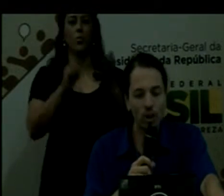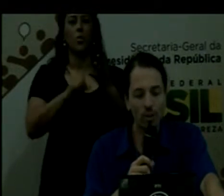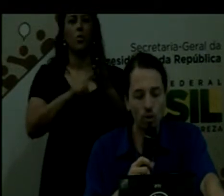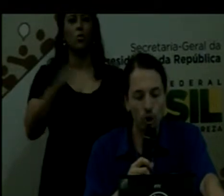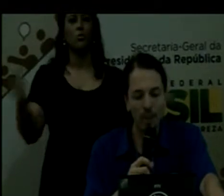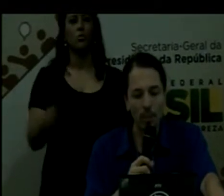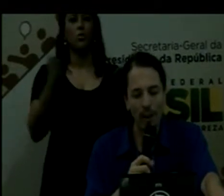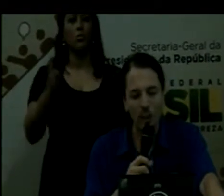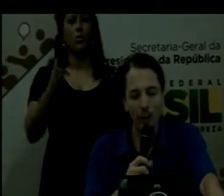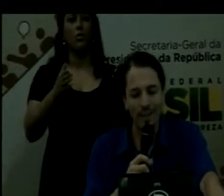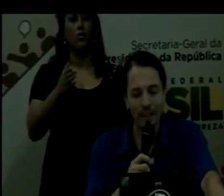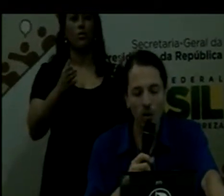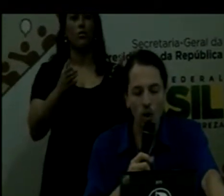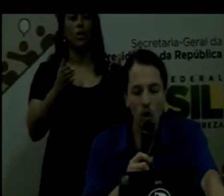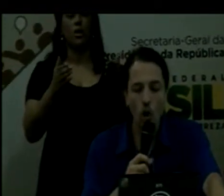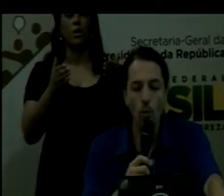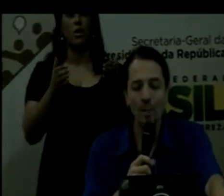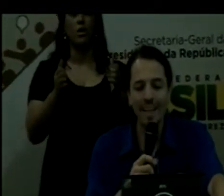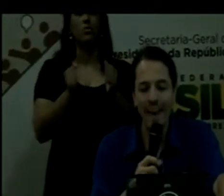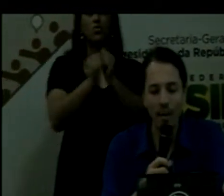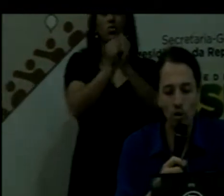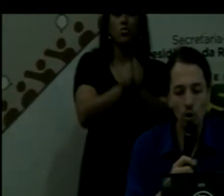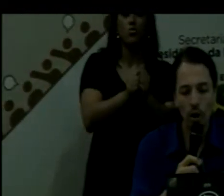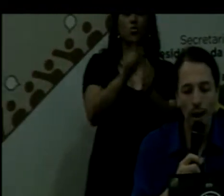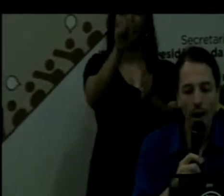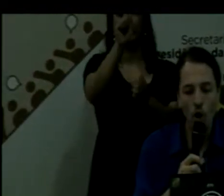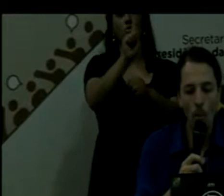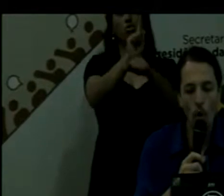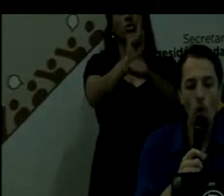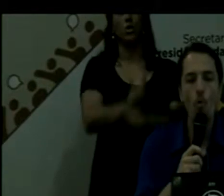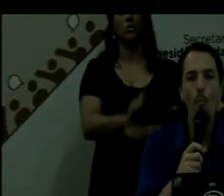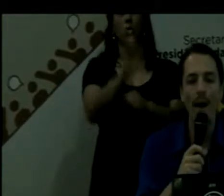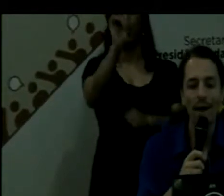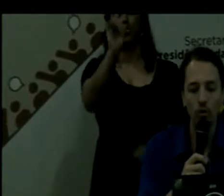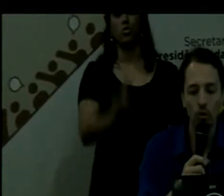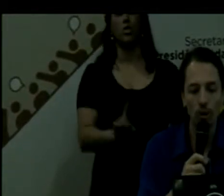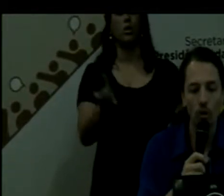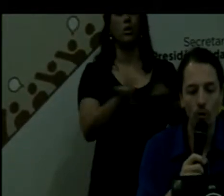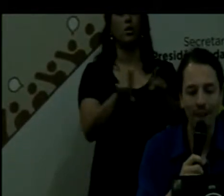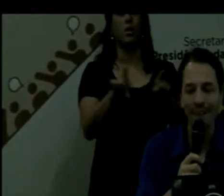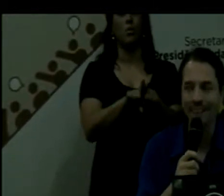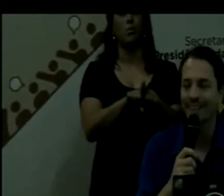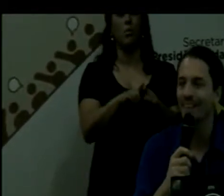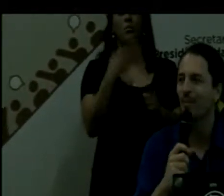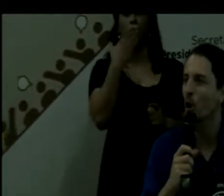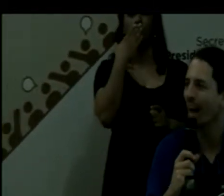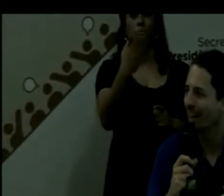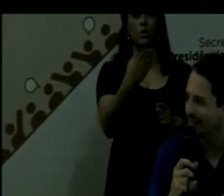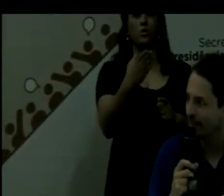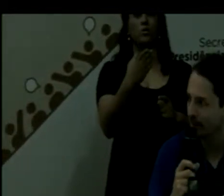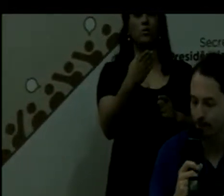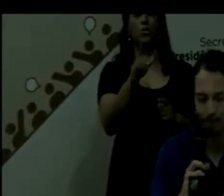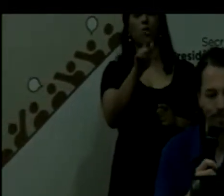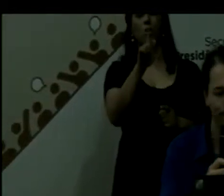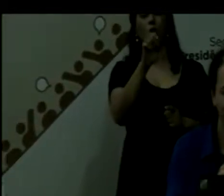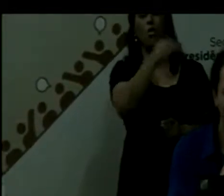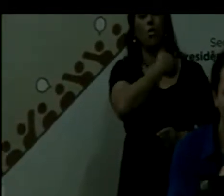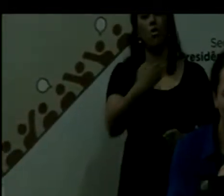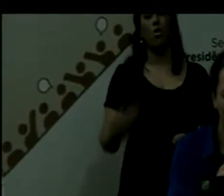Promover entre os gestores a participação como um direito e como um método de governança democrática.